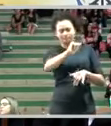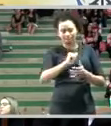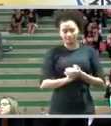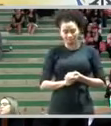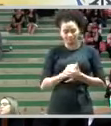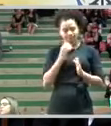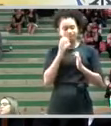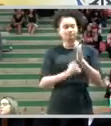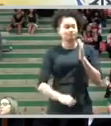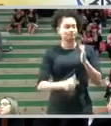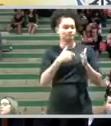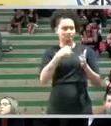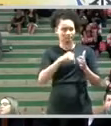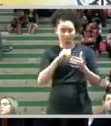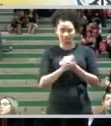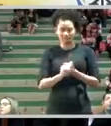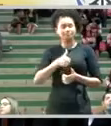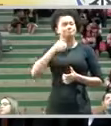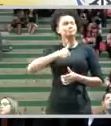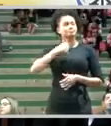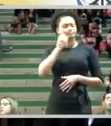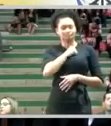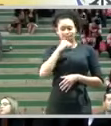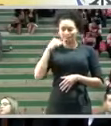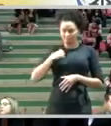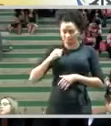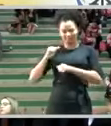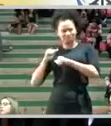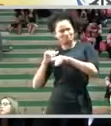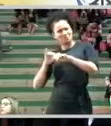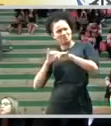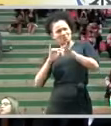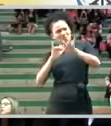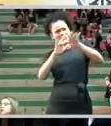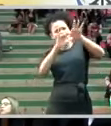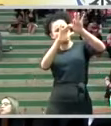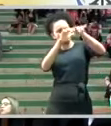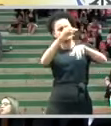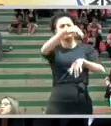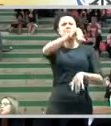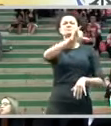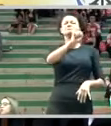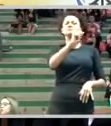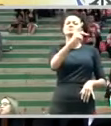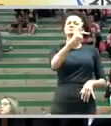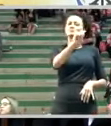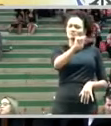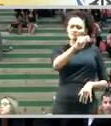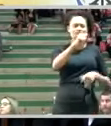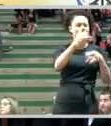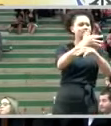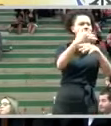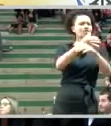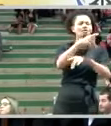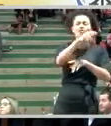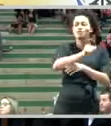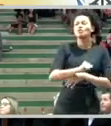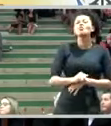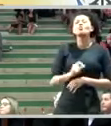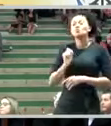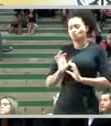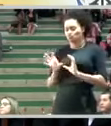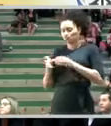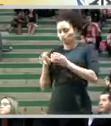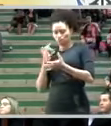capítulo 7 diz de 1 Samuel que eles sobem para Mispa. E quando chega em Mispa, os filisteus sabem e